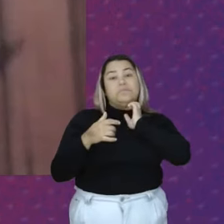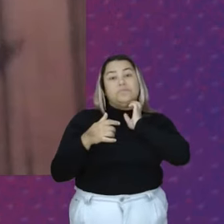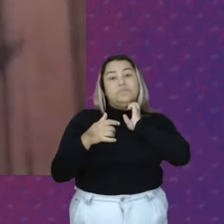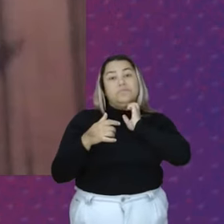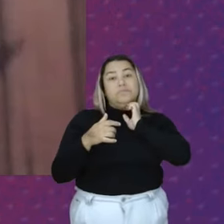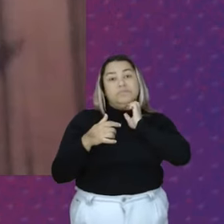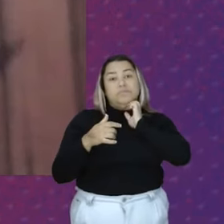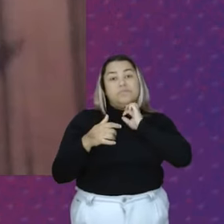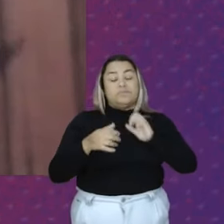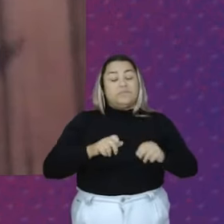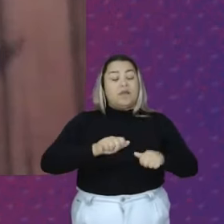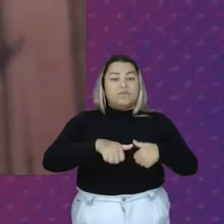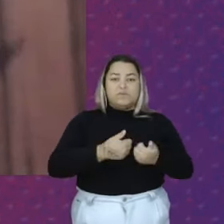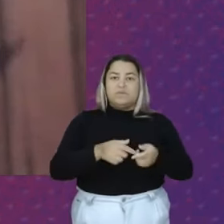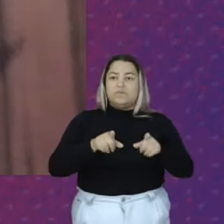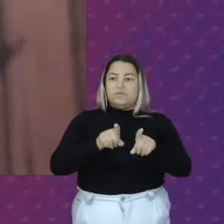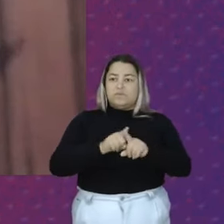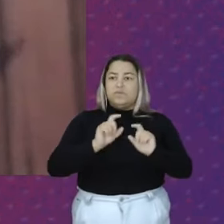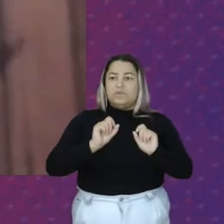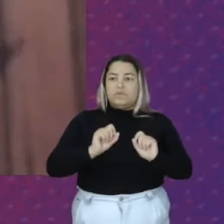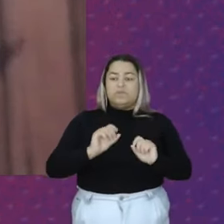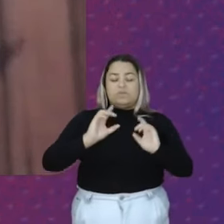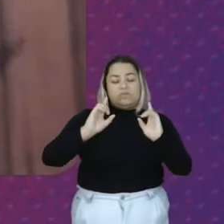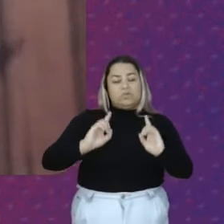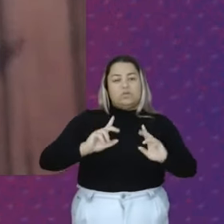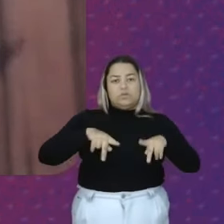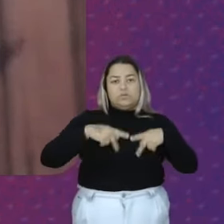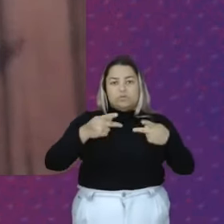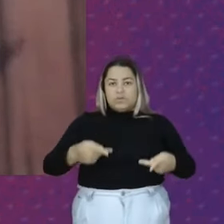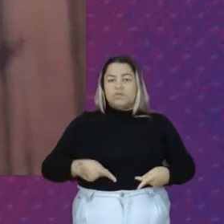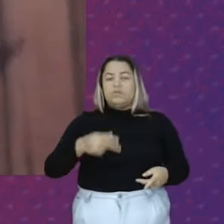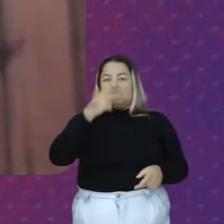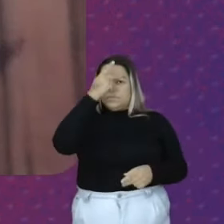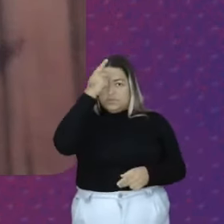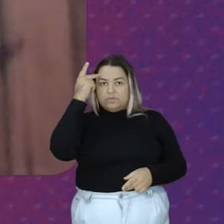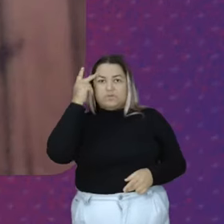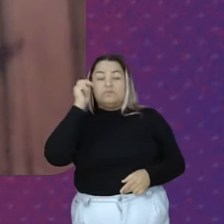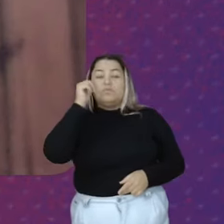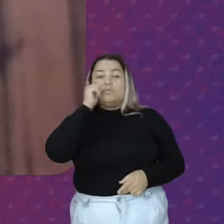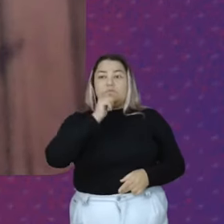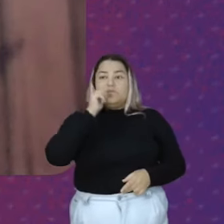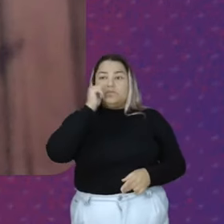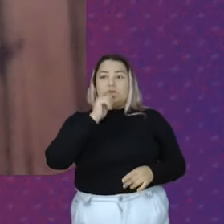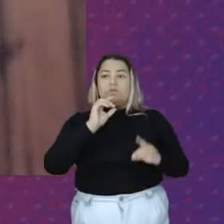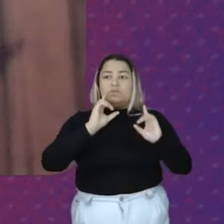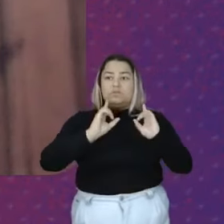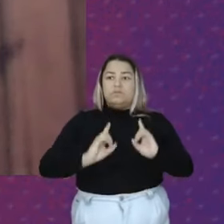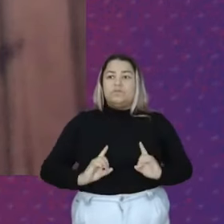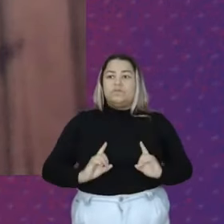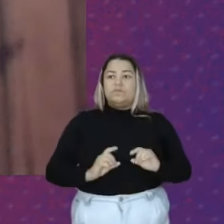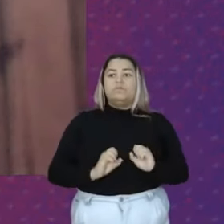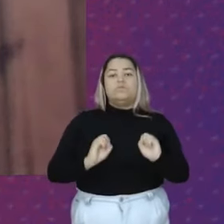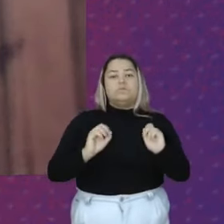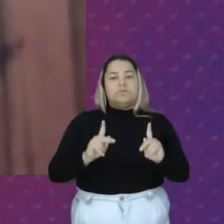assistência social e de direitos humanos das pessoas e das mulheres com deficiência